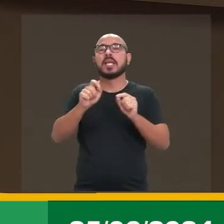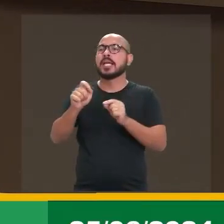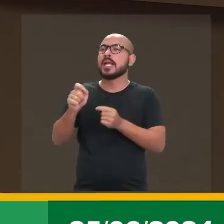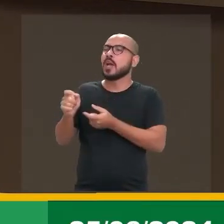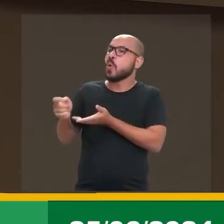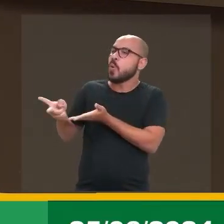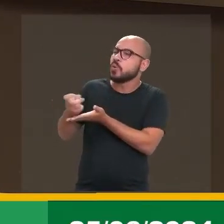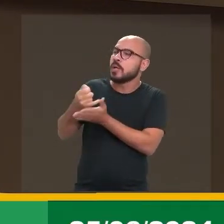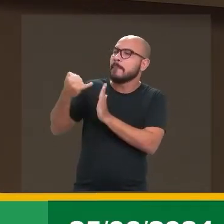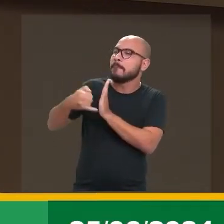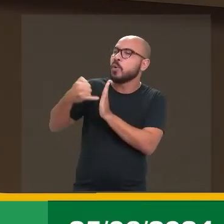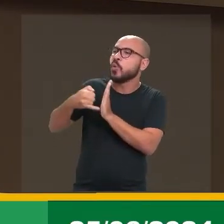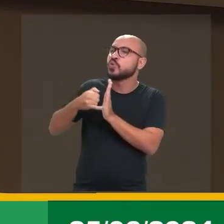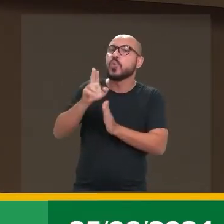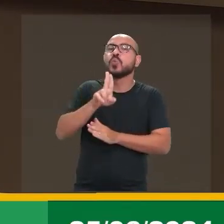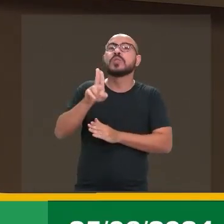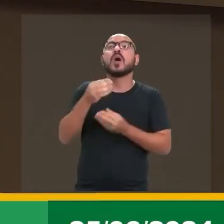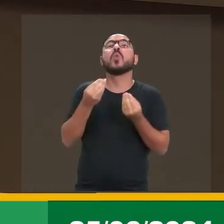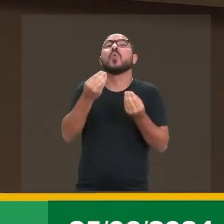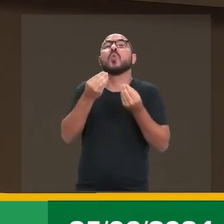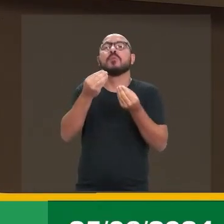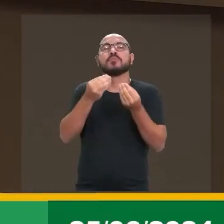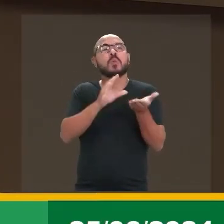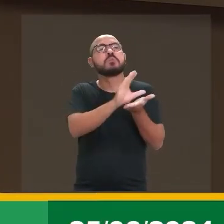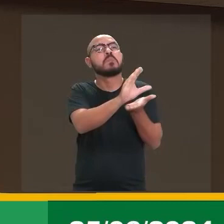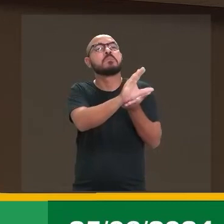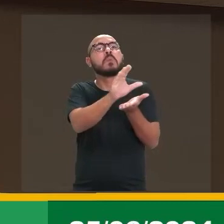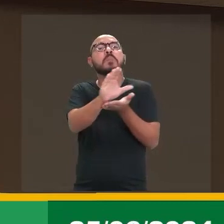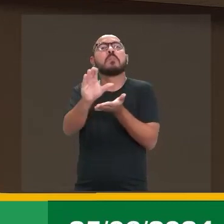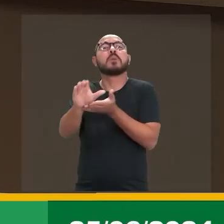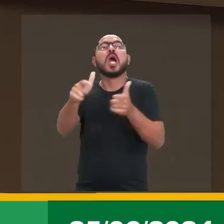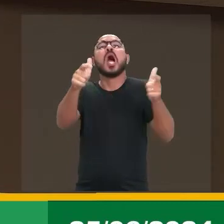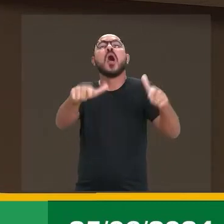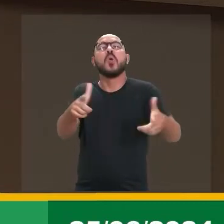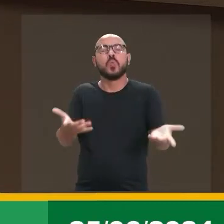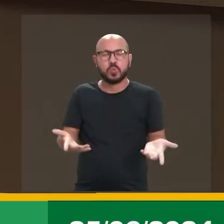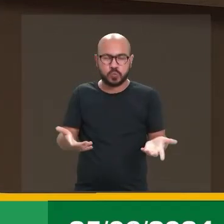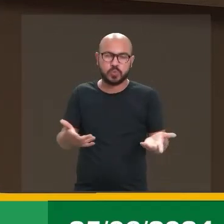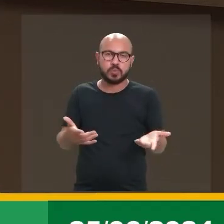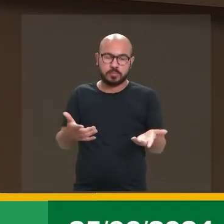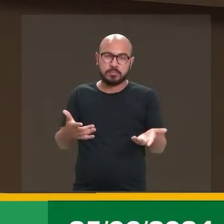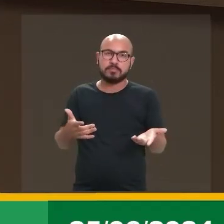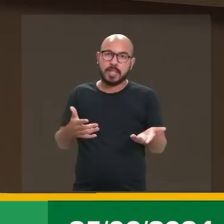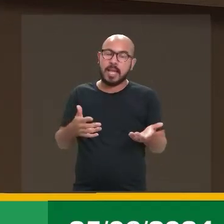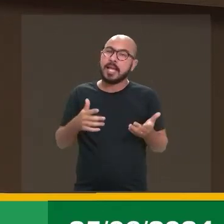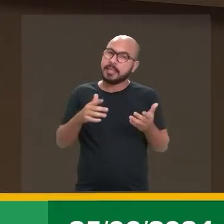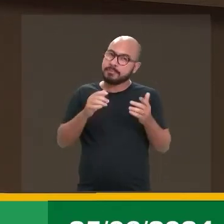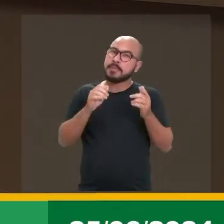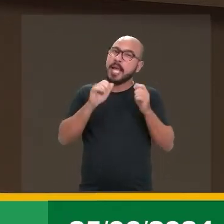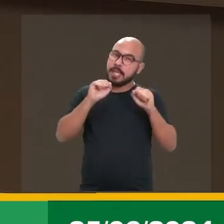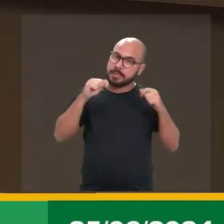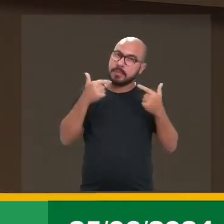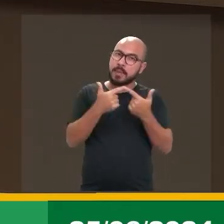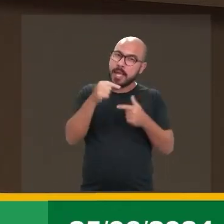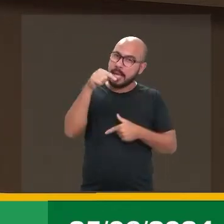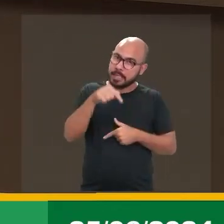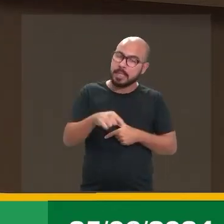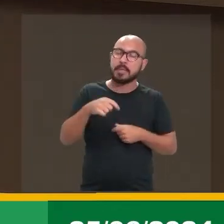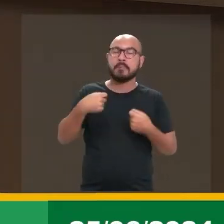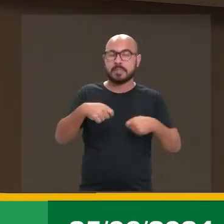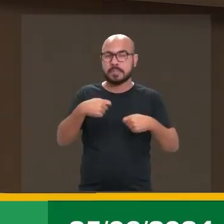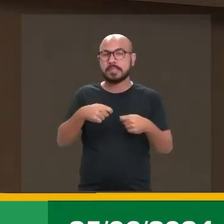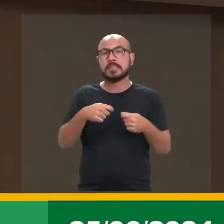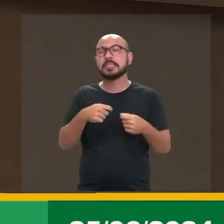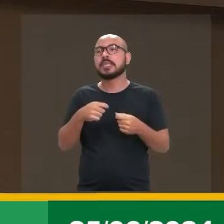dos recursos aferidos pela pelo governo do estado que a tem por obrigação de deliberar Onde